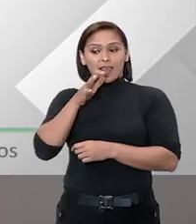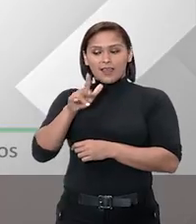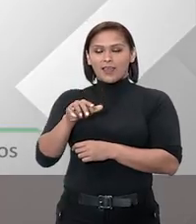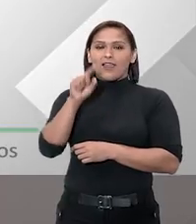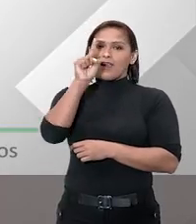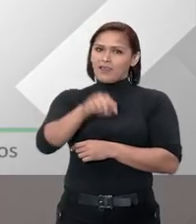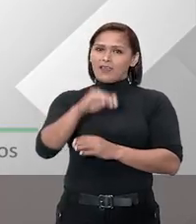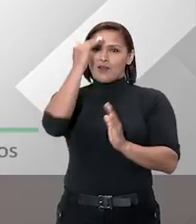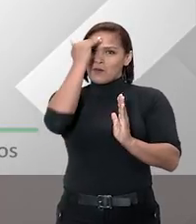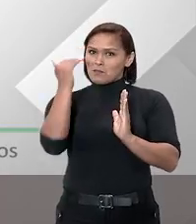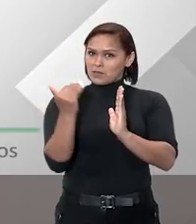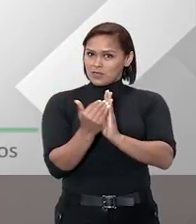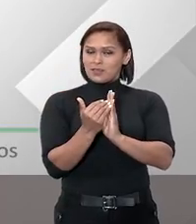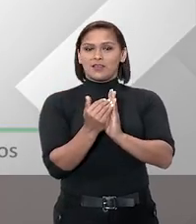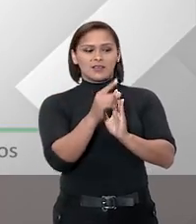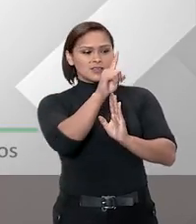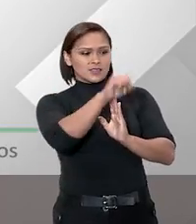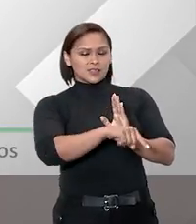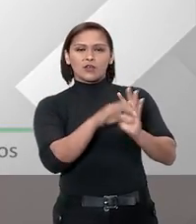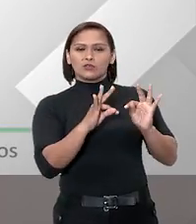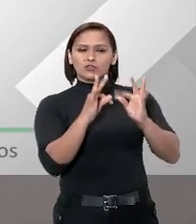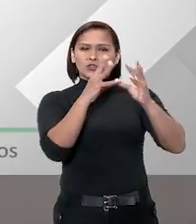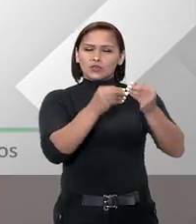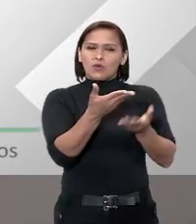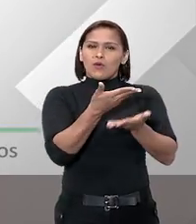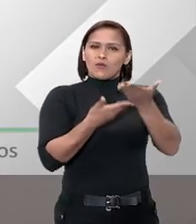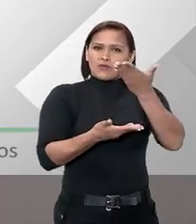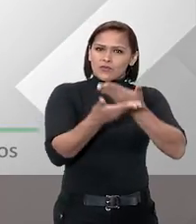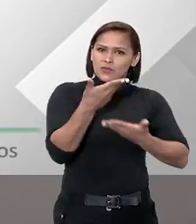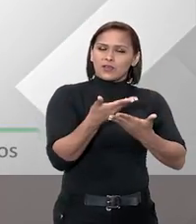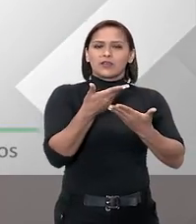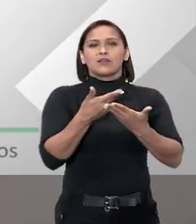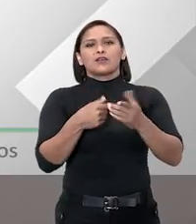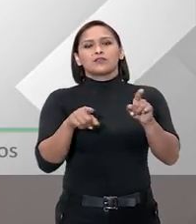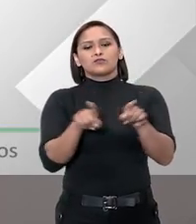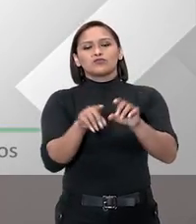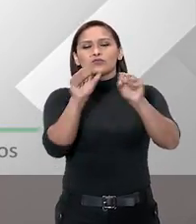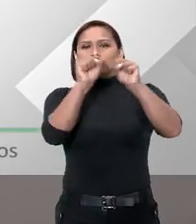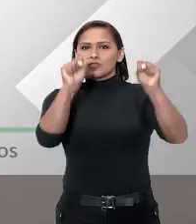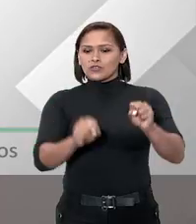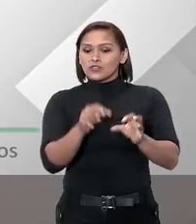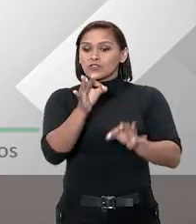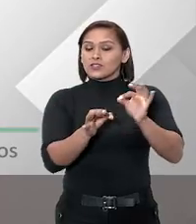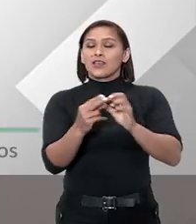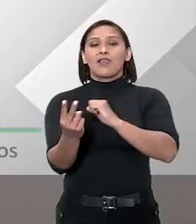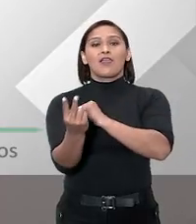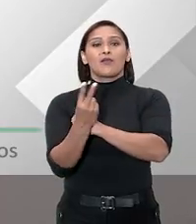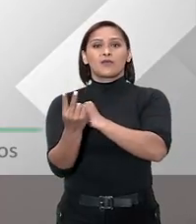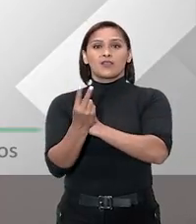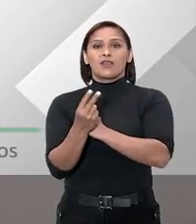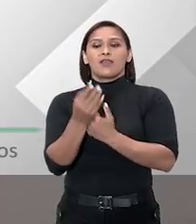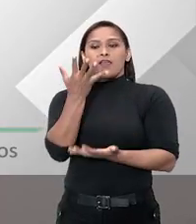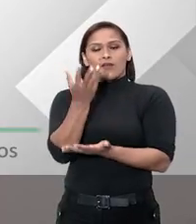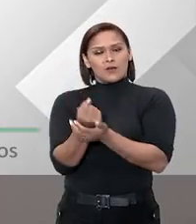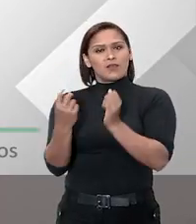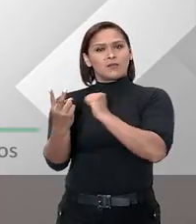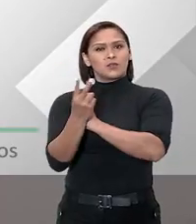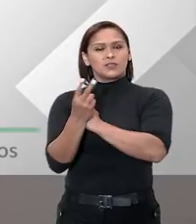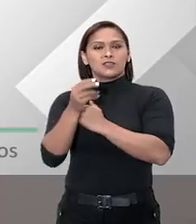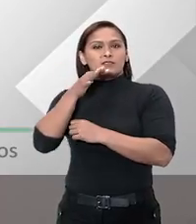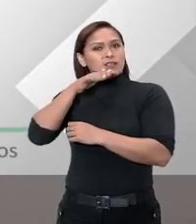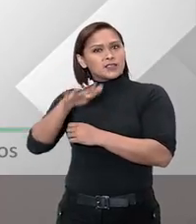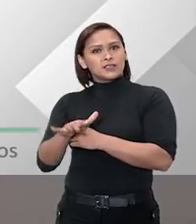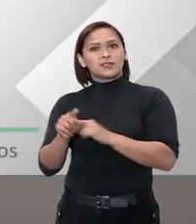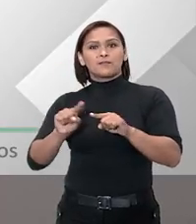há obrigação por parte de todos os integrantes, atores do sistema de justiça, protegê-la, acolher e proteger essa